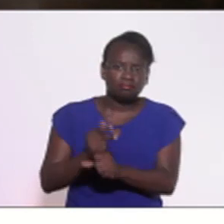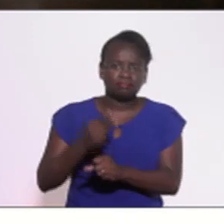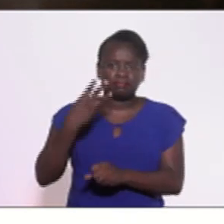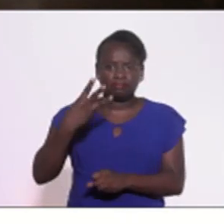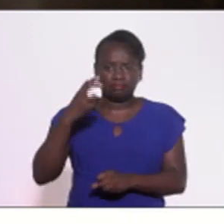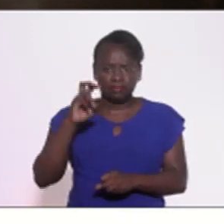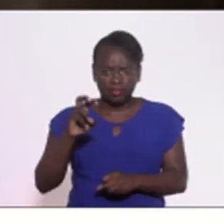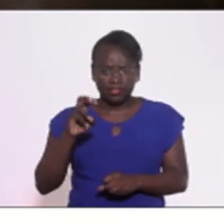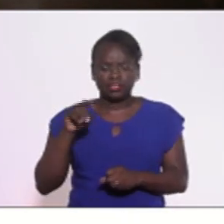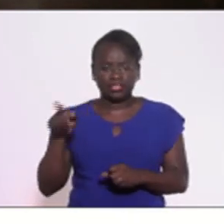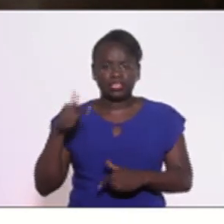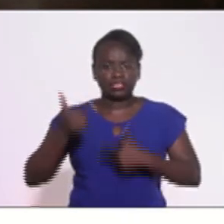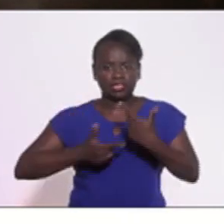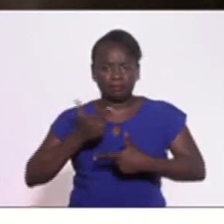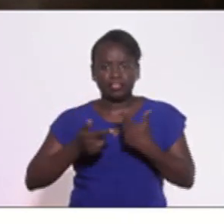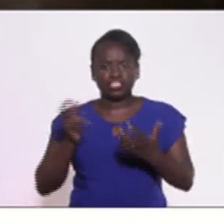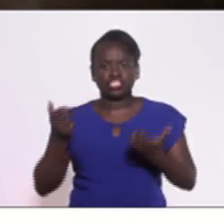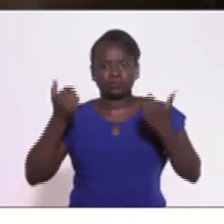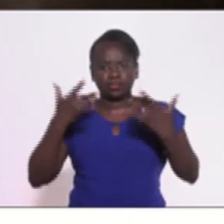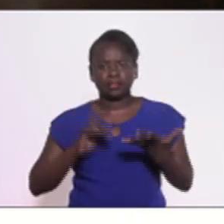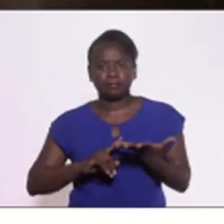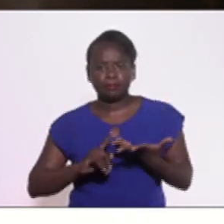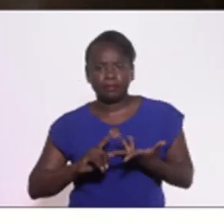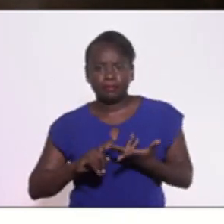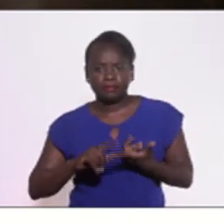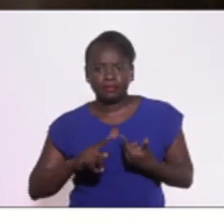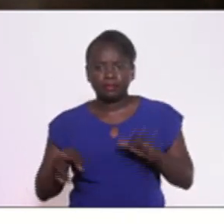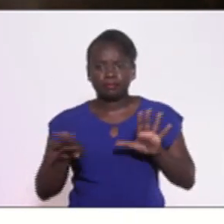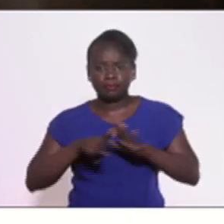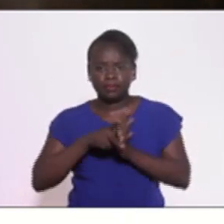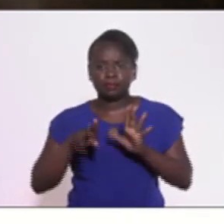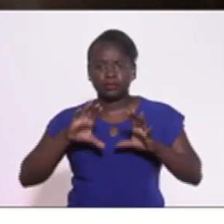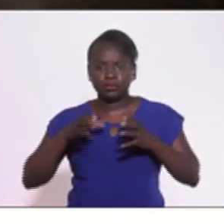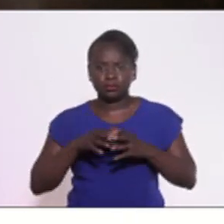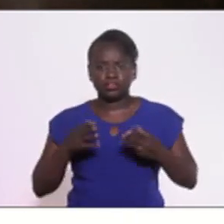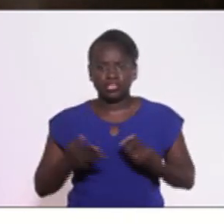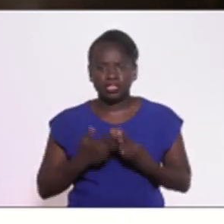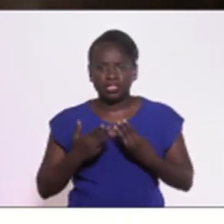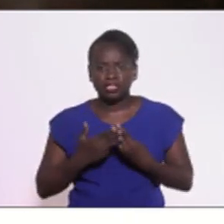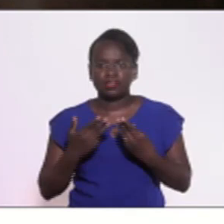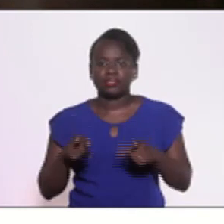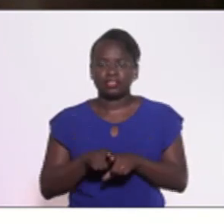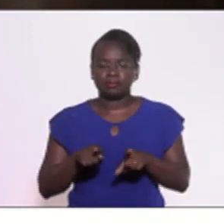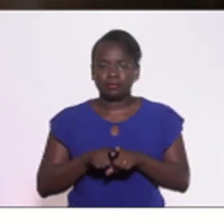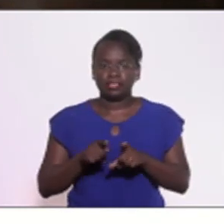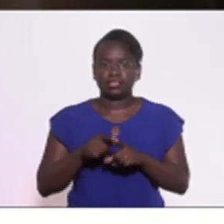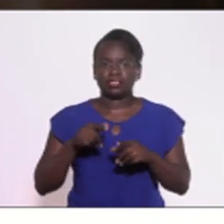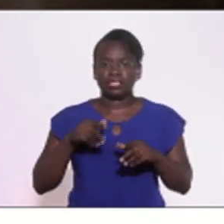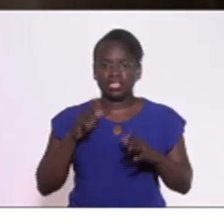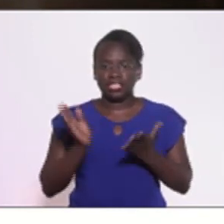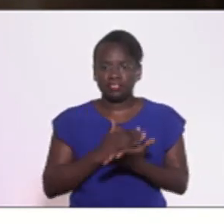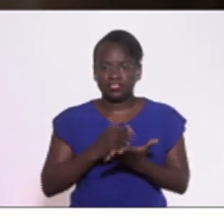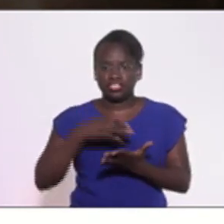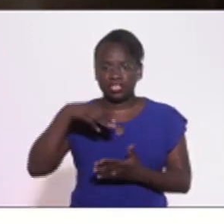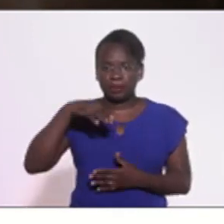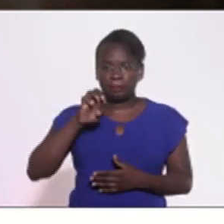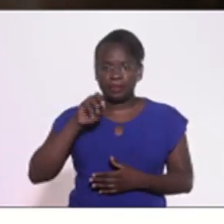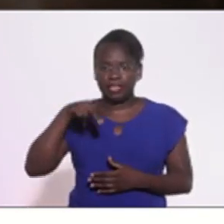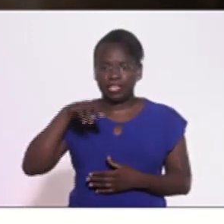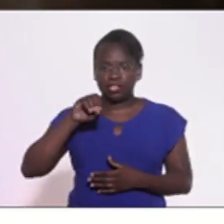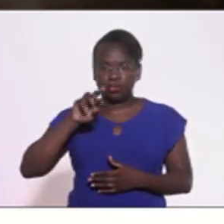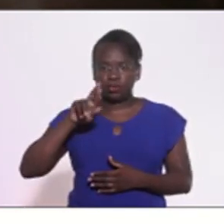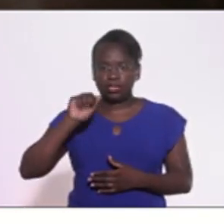atividades que já foram citadas aqui, da Federação Israelita, da revista Menorá, que começou com